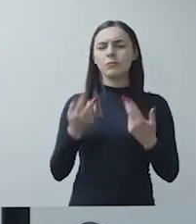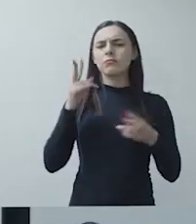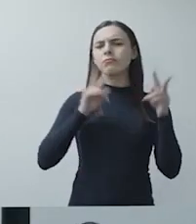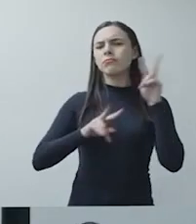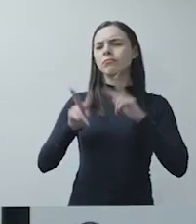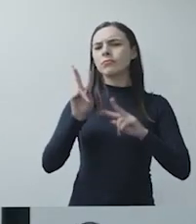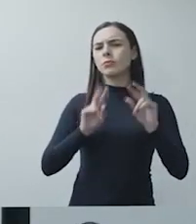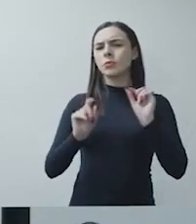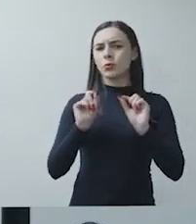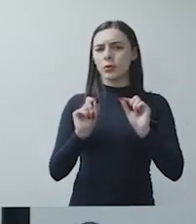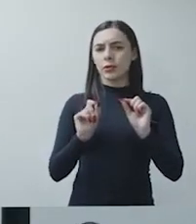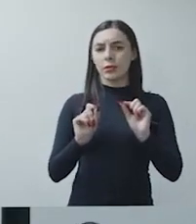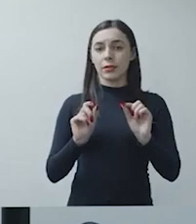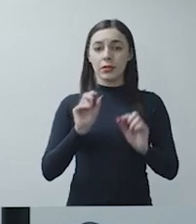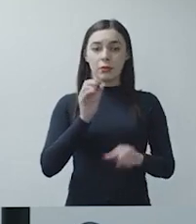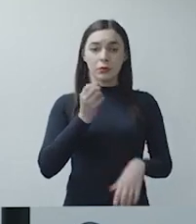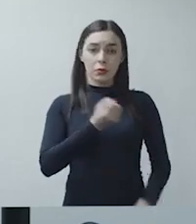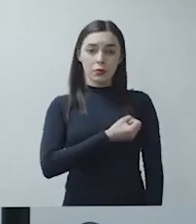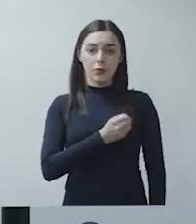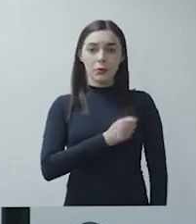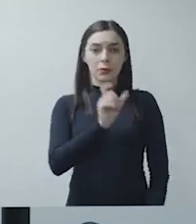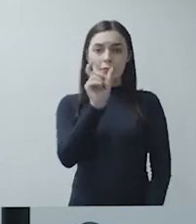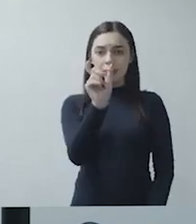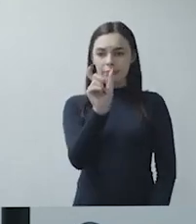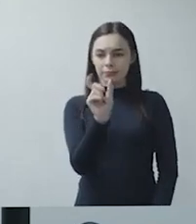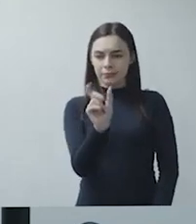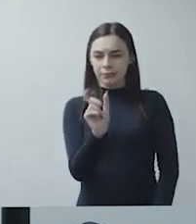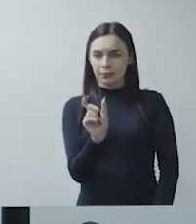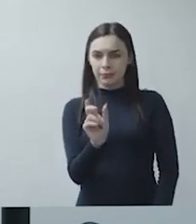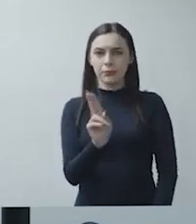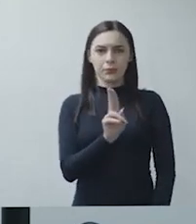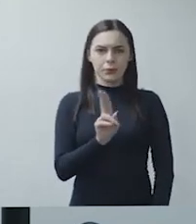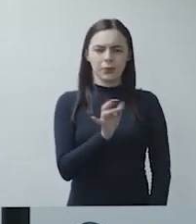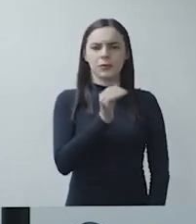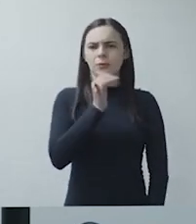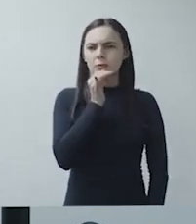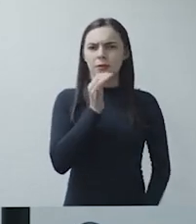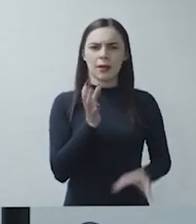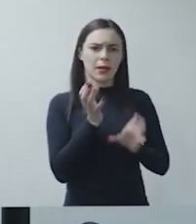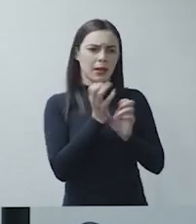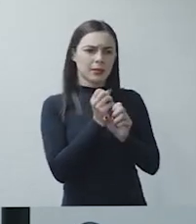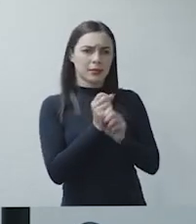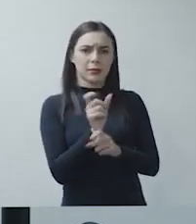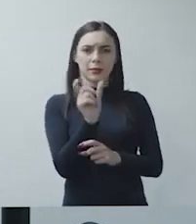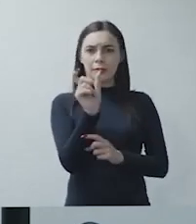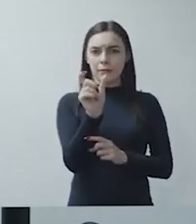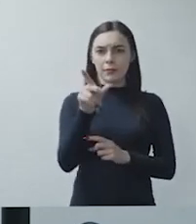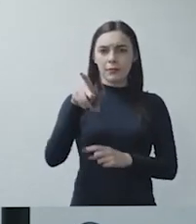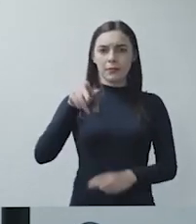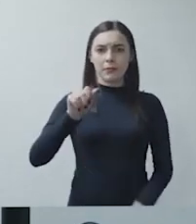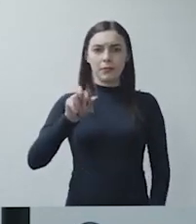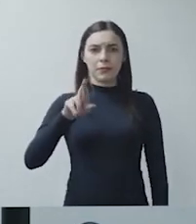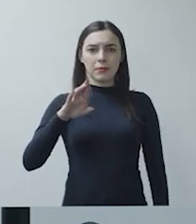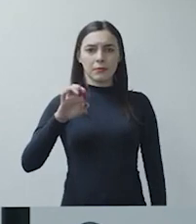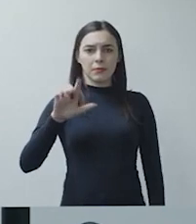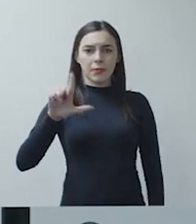que cada parte do número há um nome. Então, na adição, falamos os termos